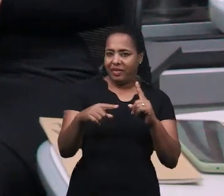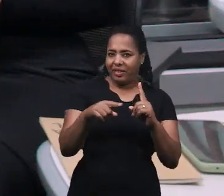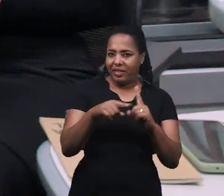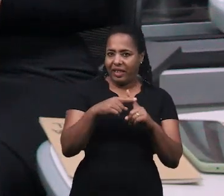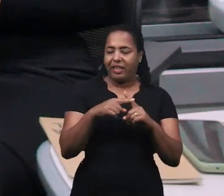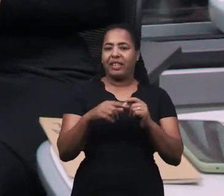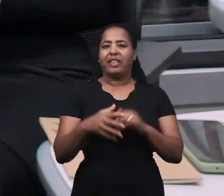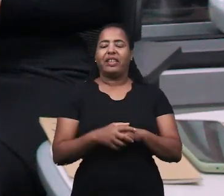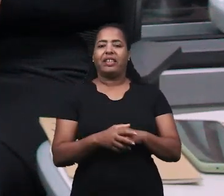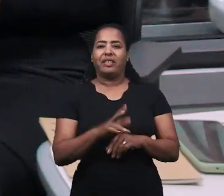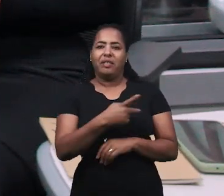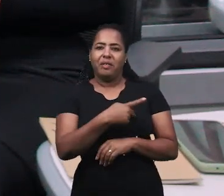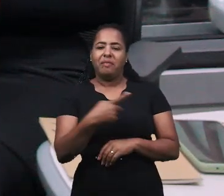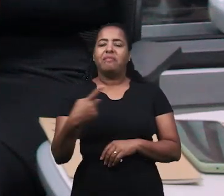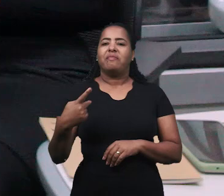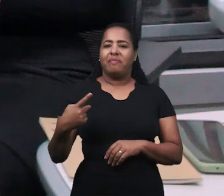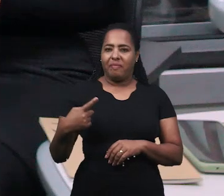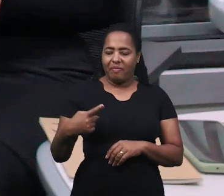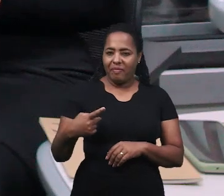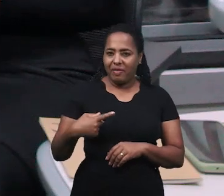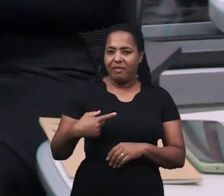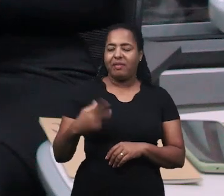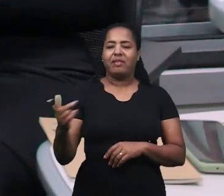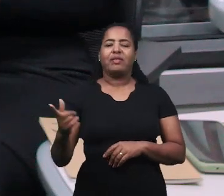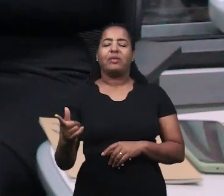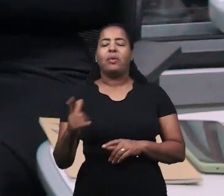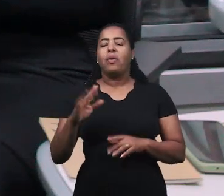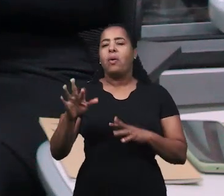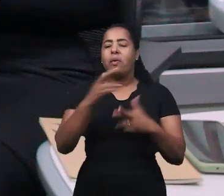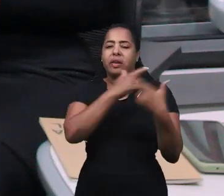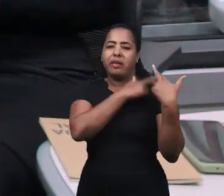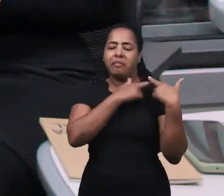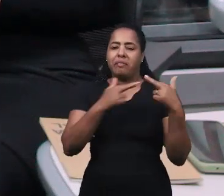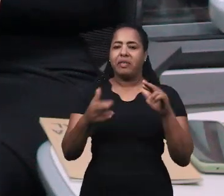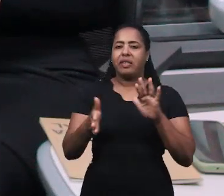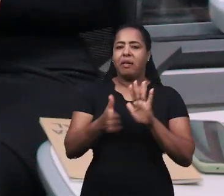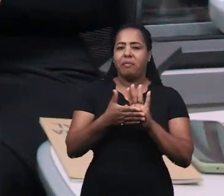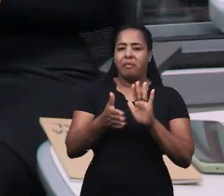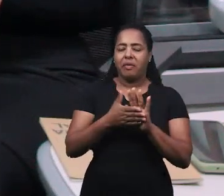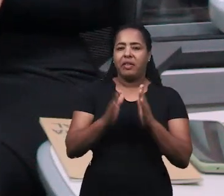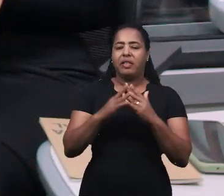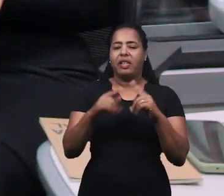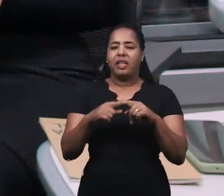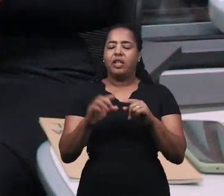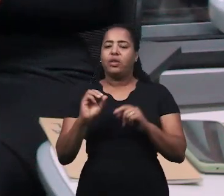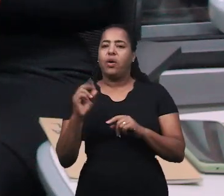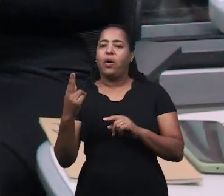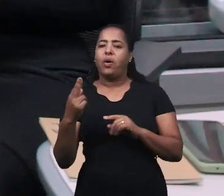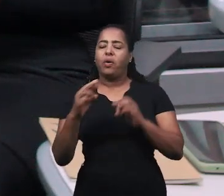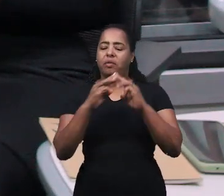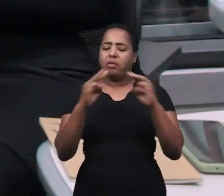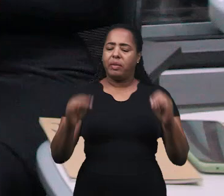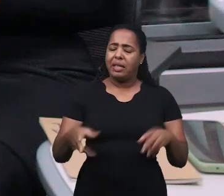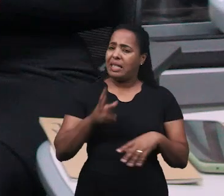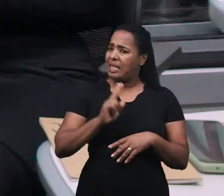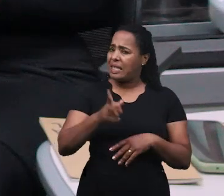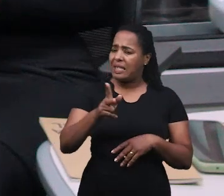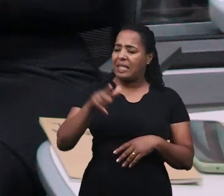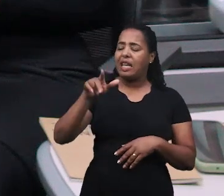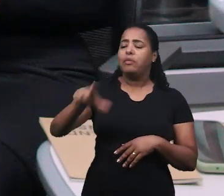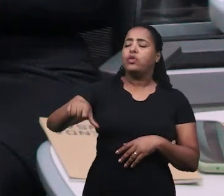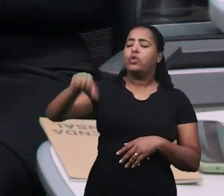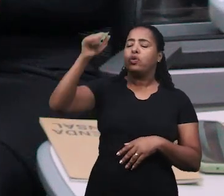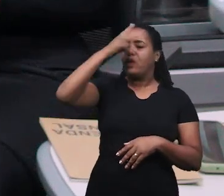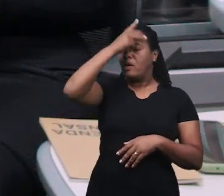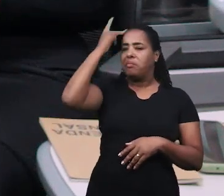irmã, um pastor, um diácono, alguém que está à frente de algum projeto da igreja ou do Manaim. A gente traz sempre alguém para você